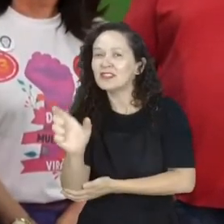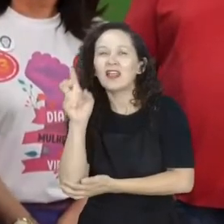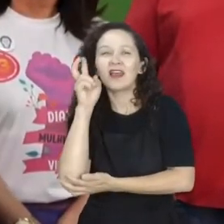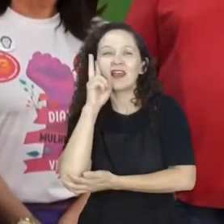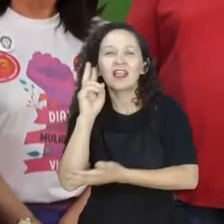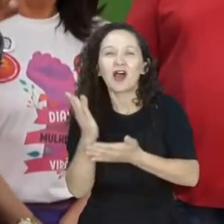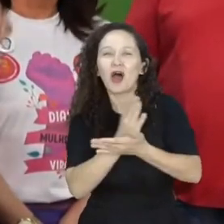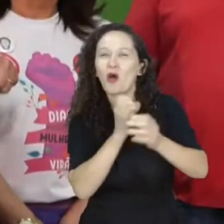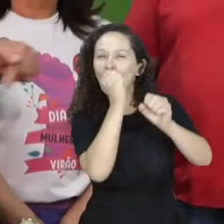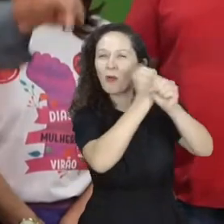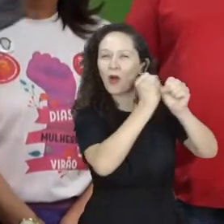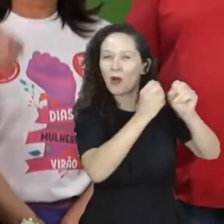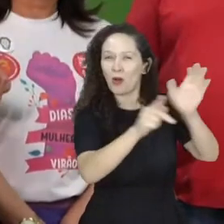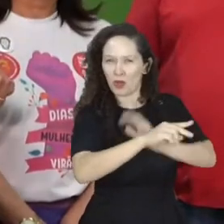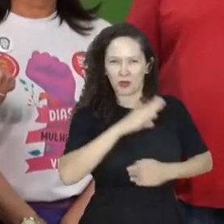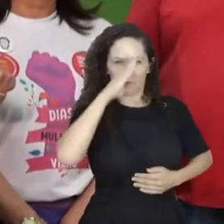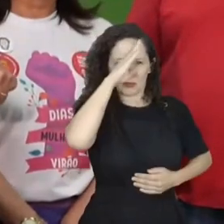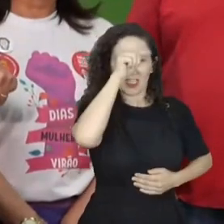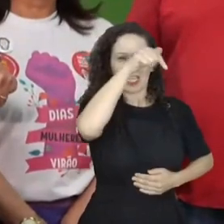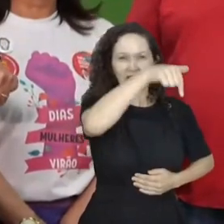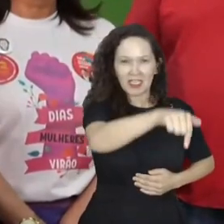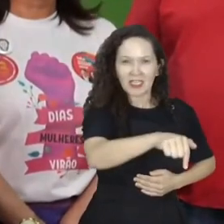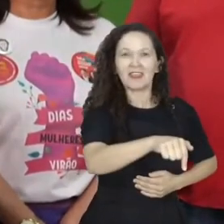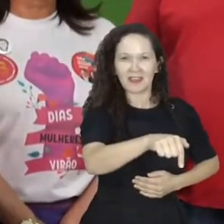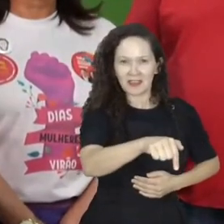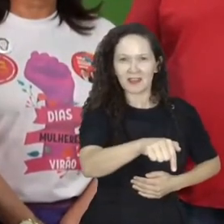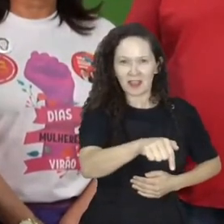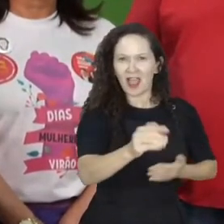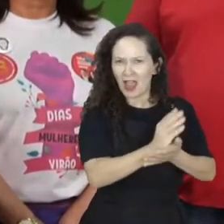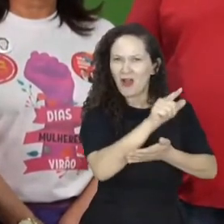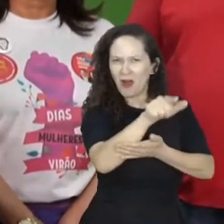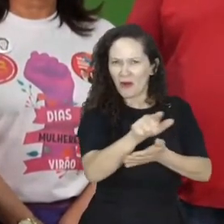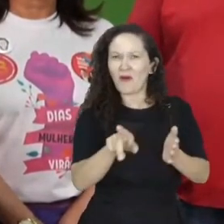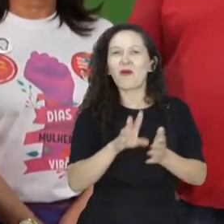alguma obra que o Bolsonaro fez aqui em 4 anos? Uma!